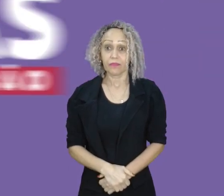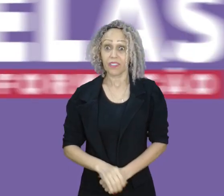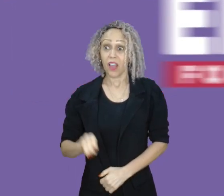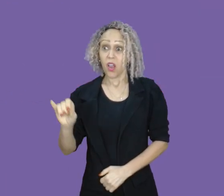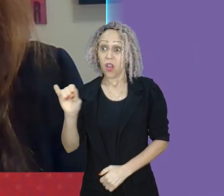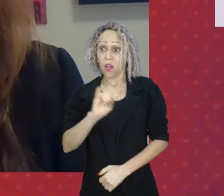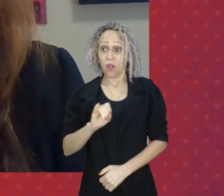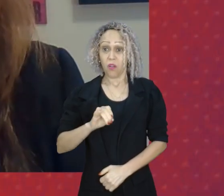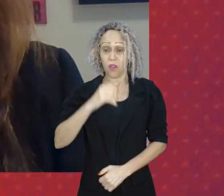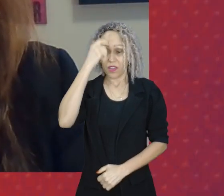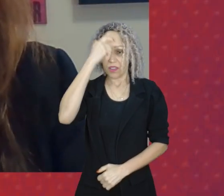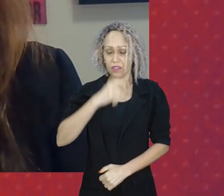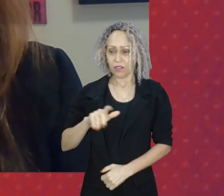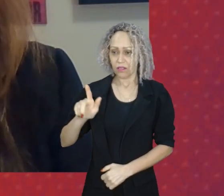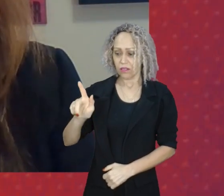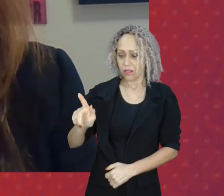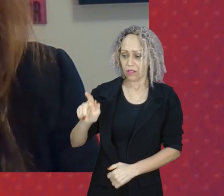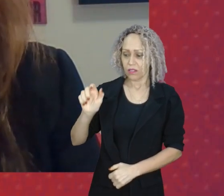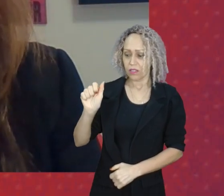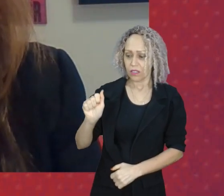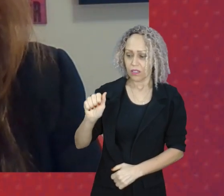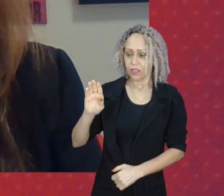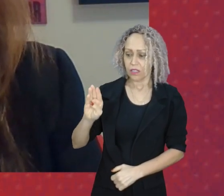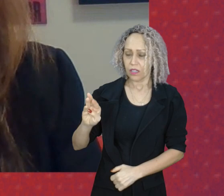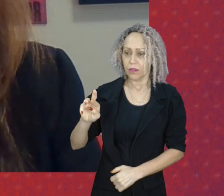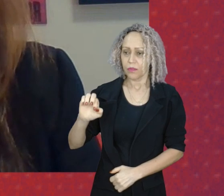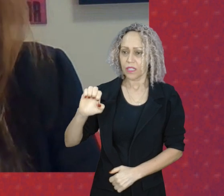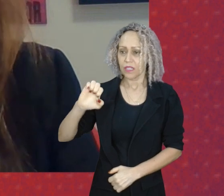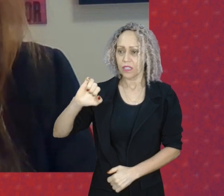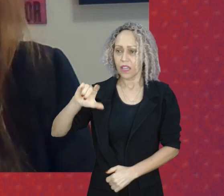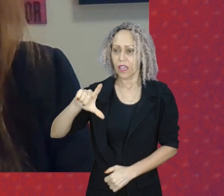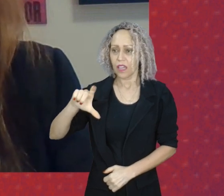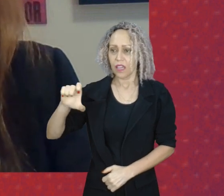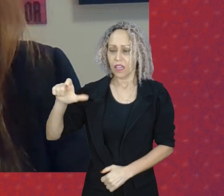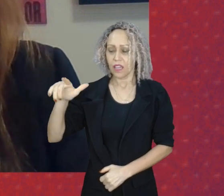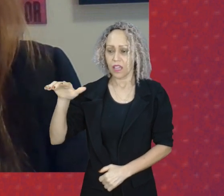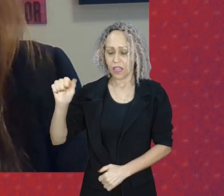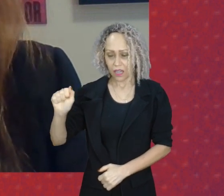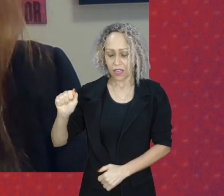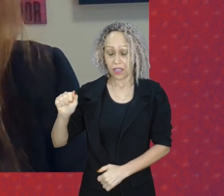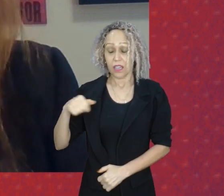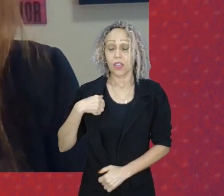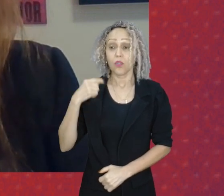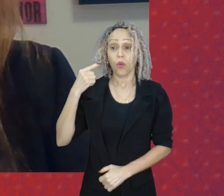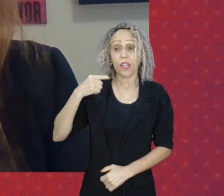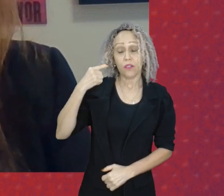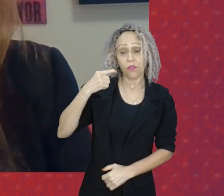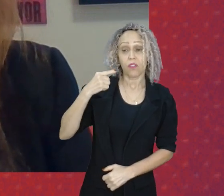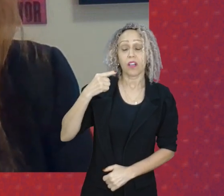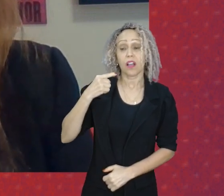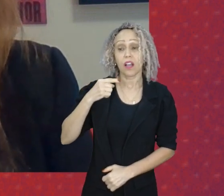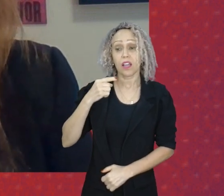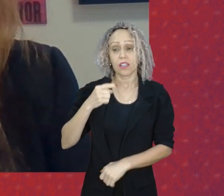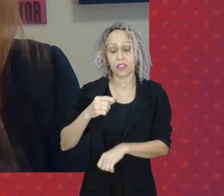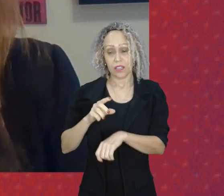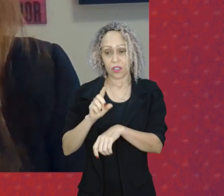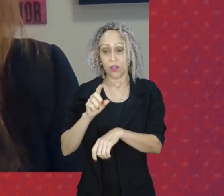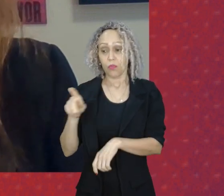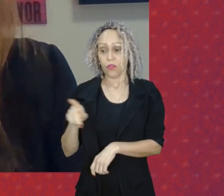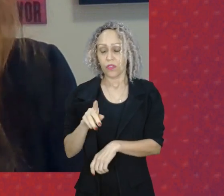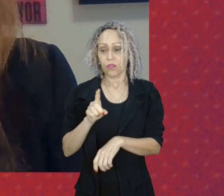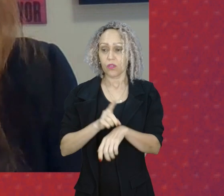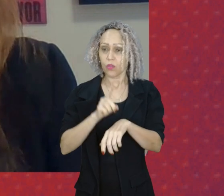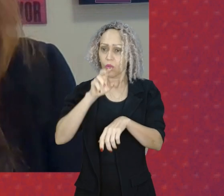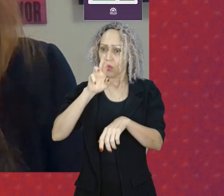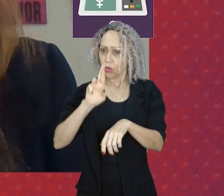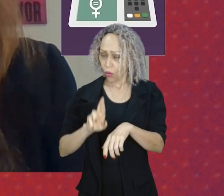Olá, eu sou a Gabriela Araújo, eu sou advogada, sou professora e doutora em Direito Constitucional, atuo na área de Direito Eleitoral.